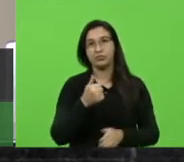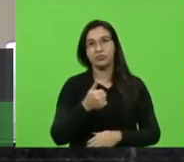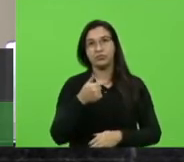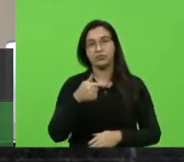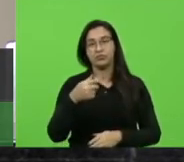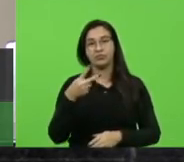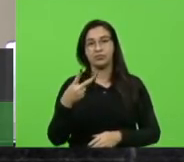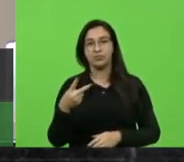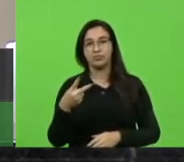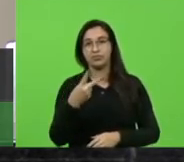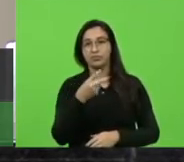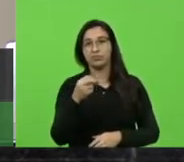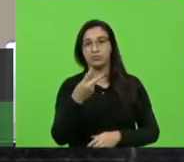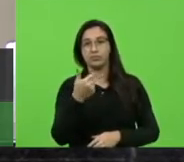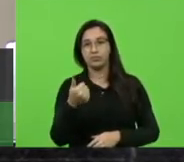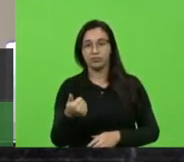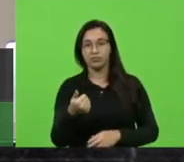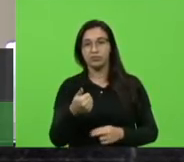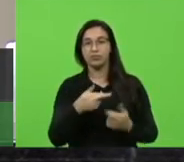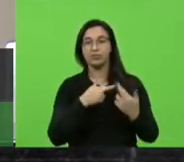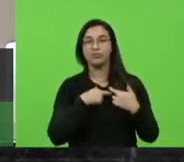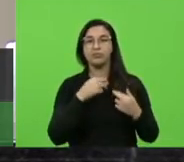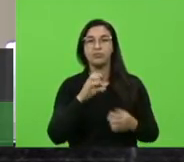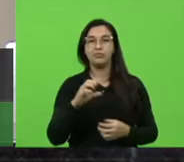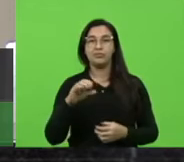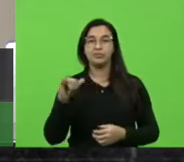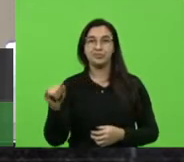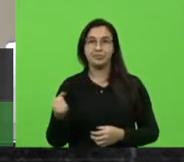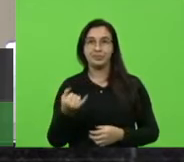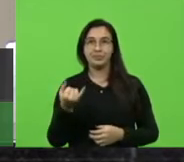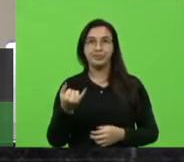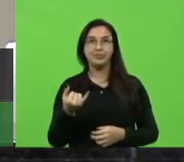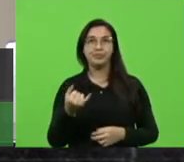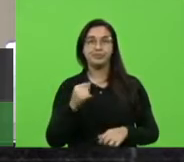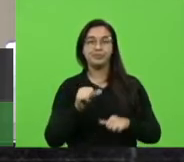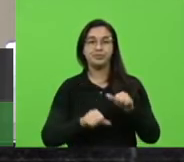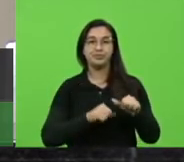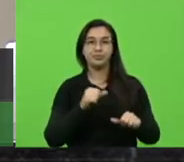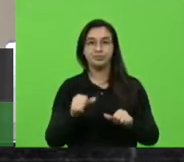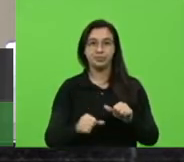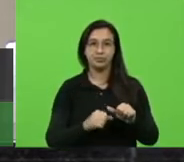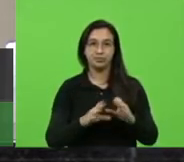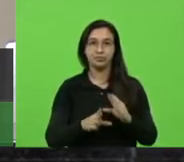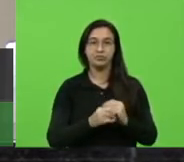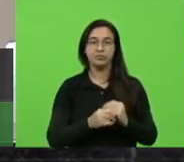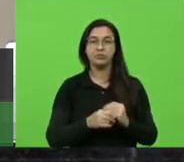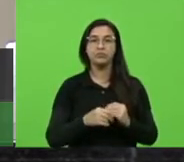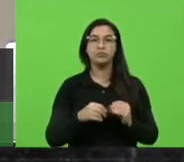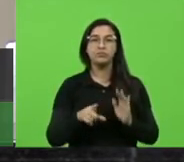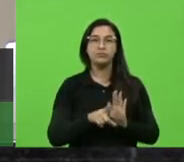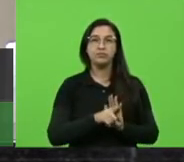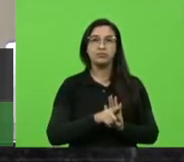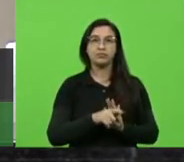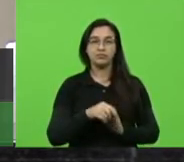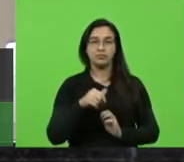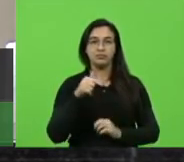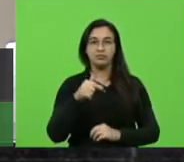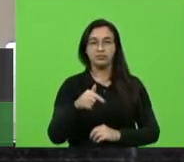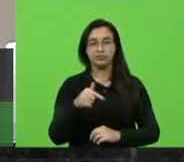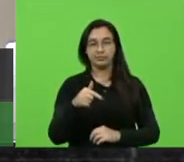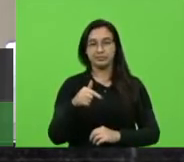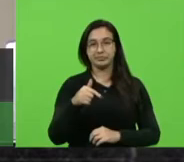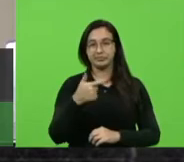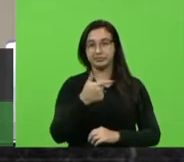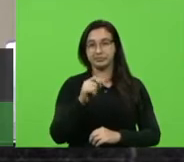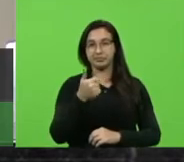172.9/2021. Autor, Comissão de Constituição e Justiça. Altera o anexo único da Lei 16.733, de